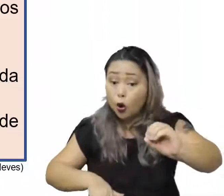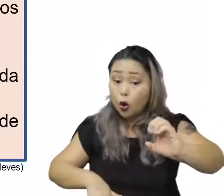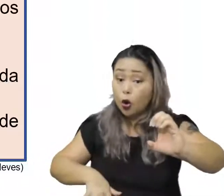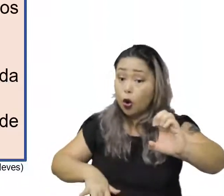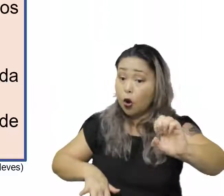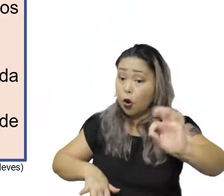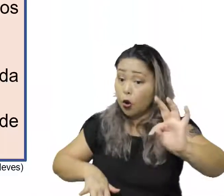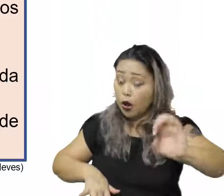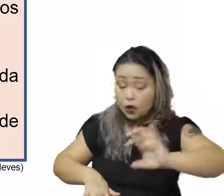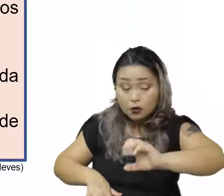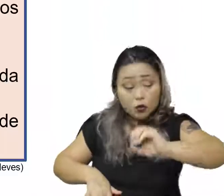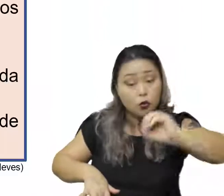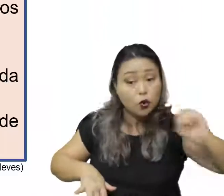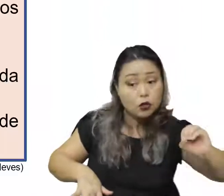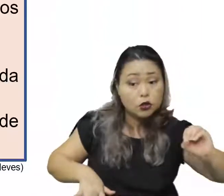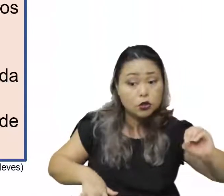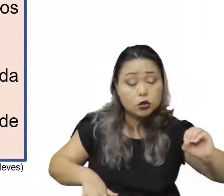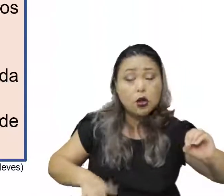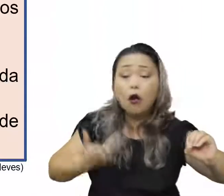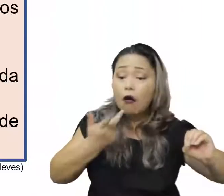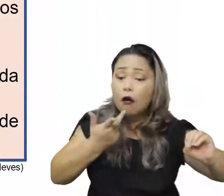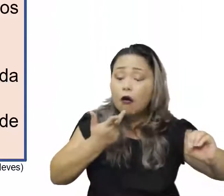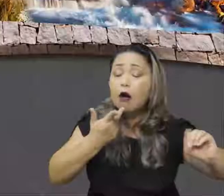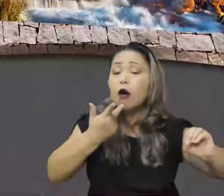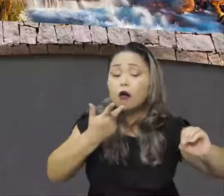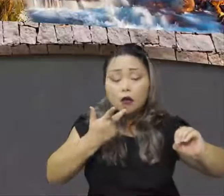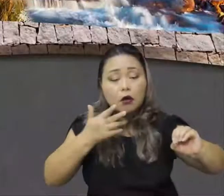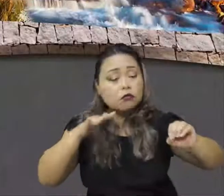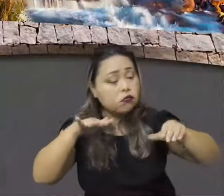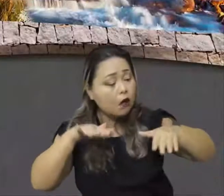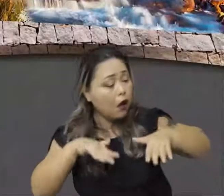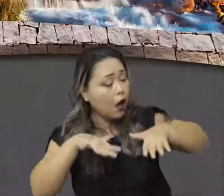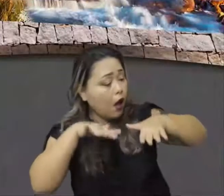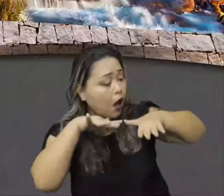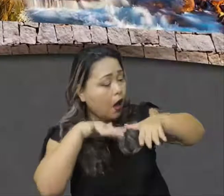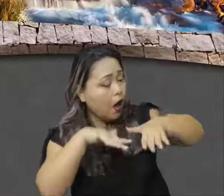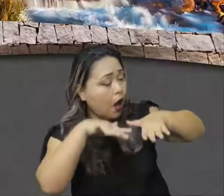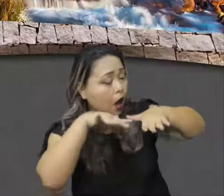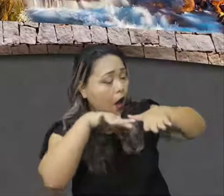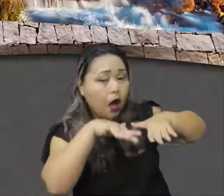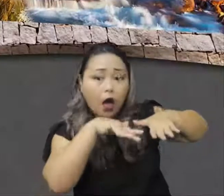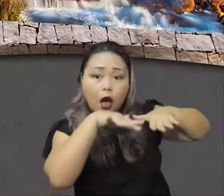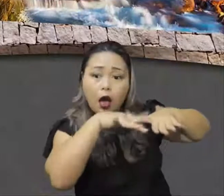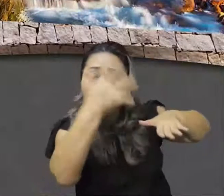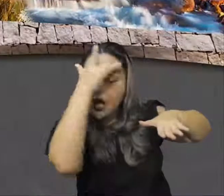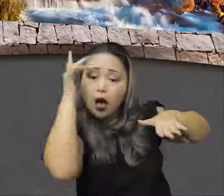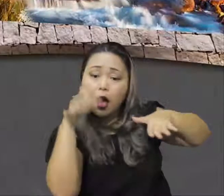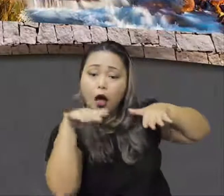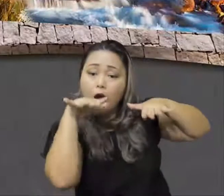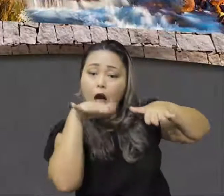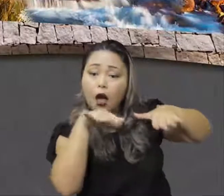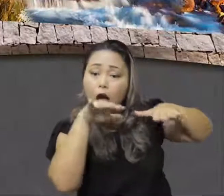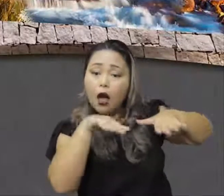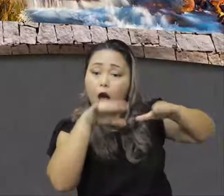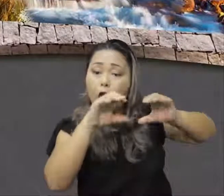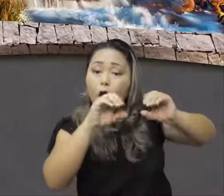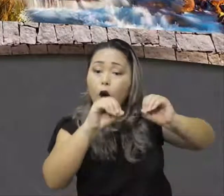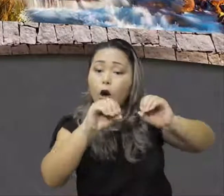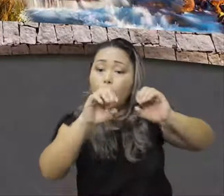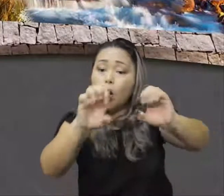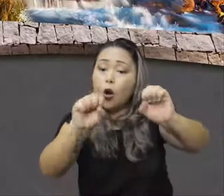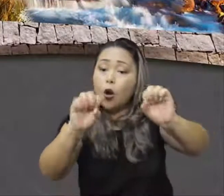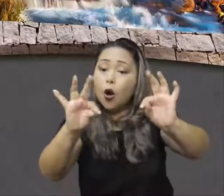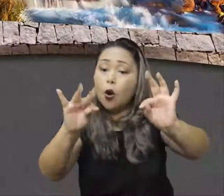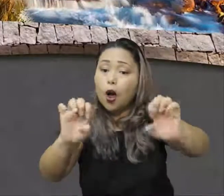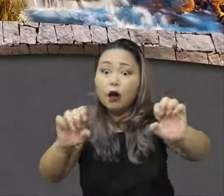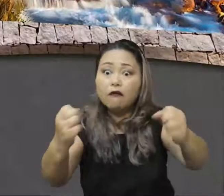Ok? Portanto, eu falei ainda agora há pouco, marcha para o Oeste. Fica